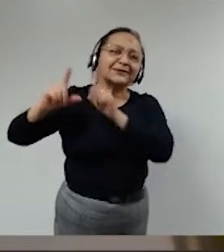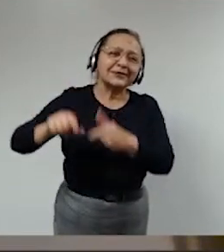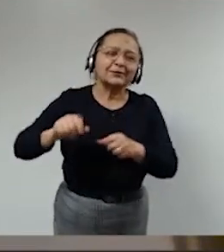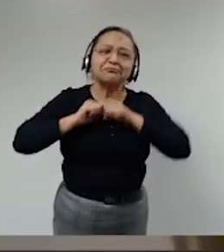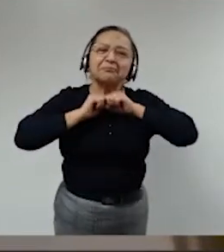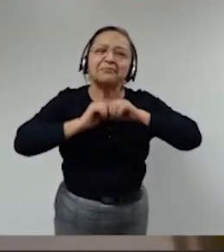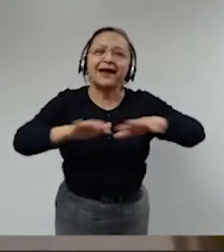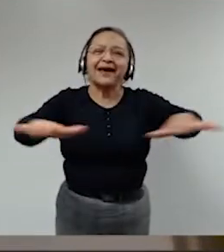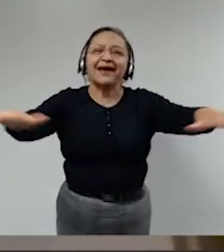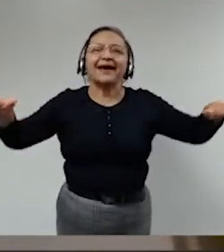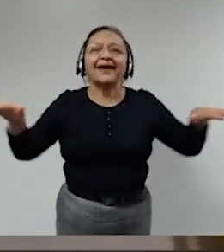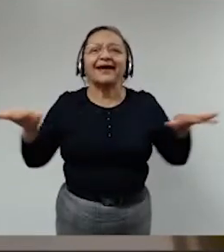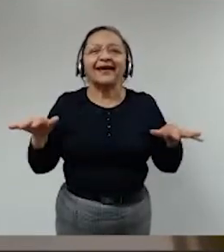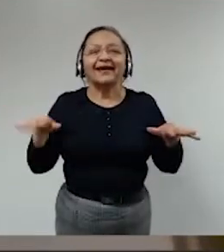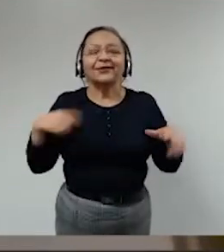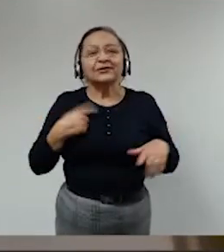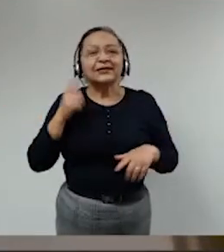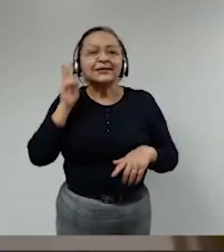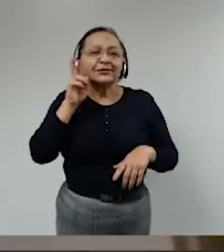histórias.